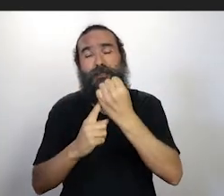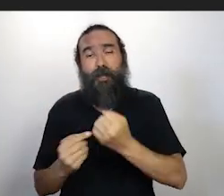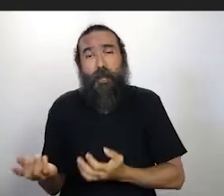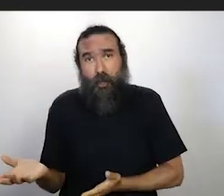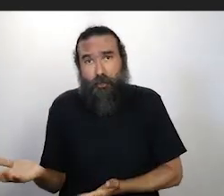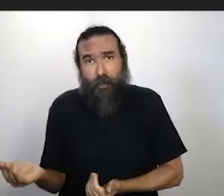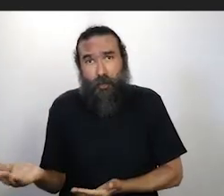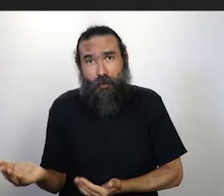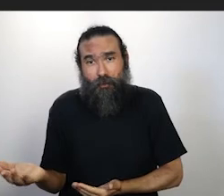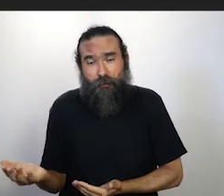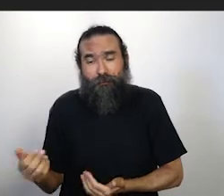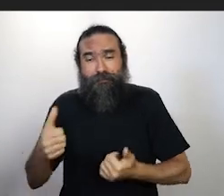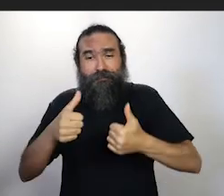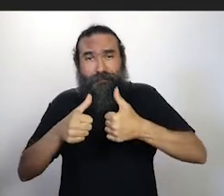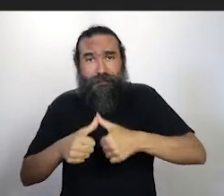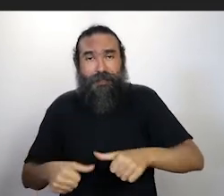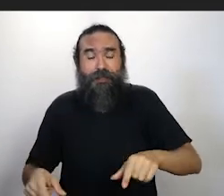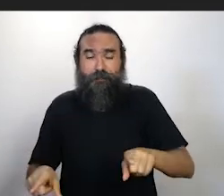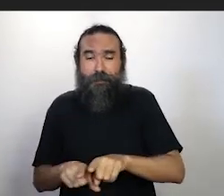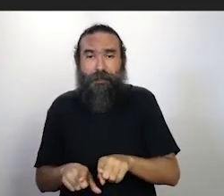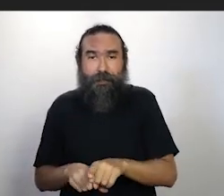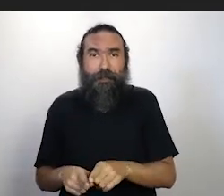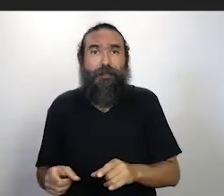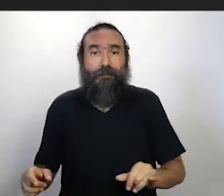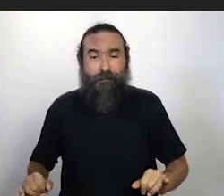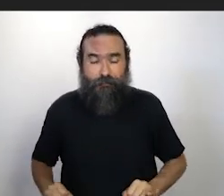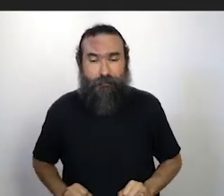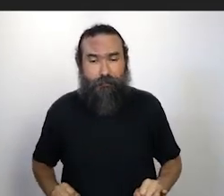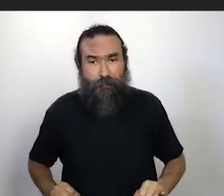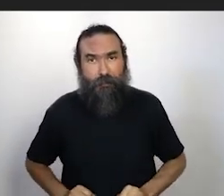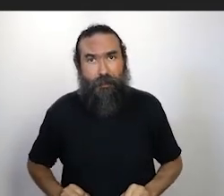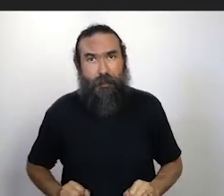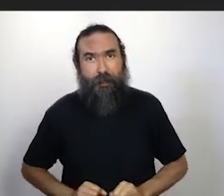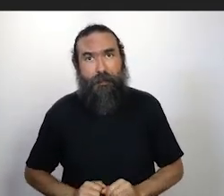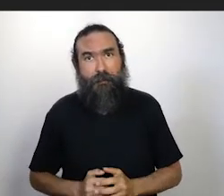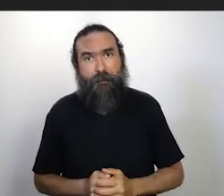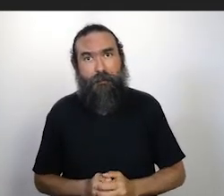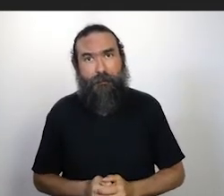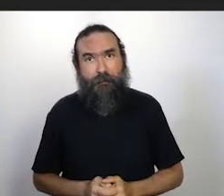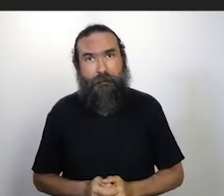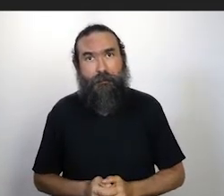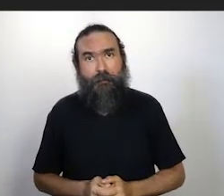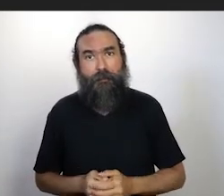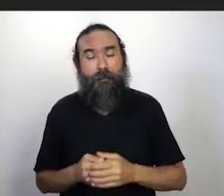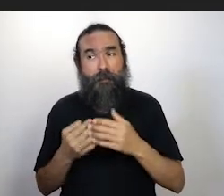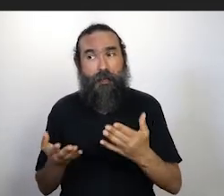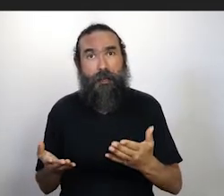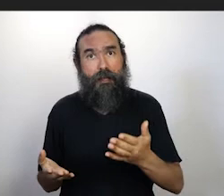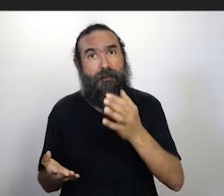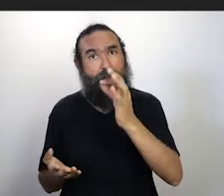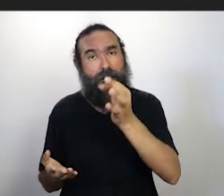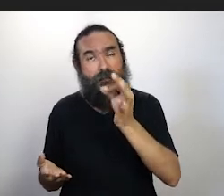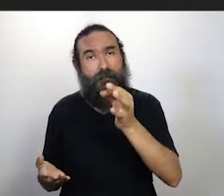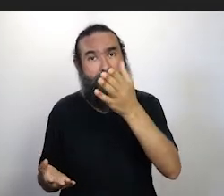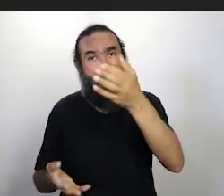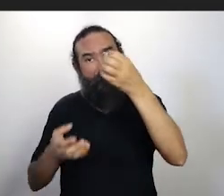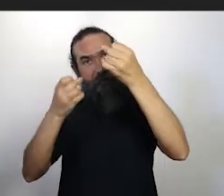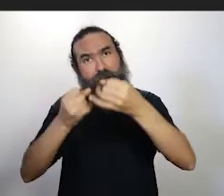né, e os jovens ficam nesse meio também. Então, só para trazer esse relato, quando você falou questão de plataforma,